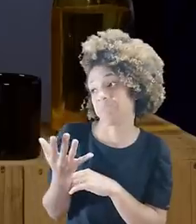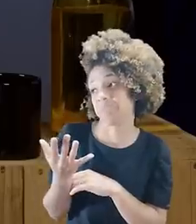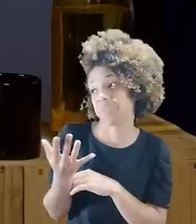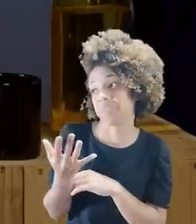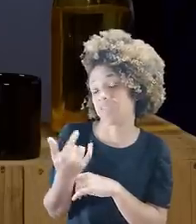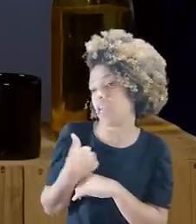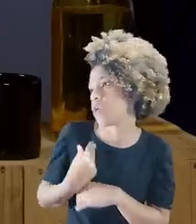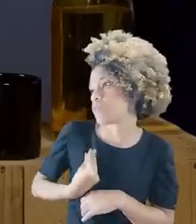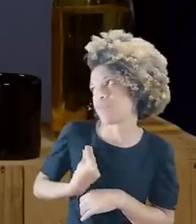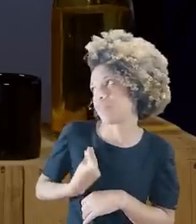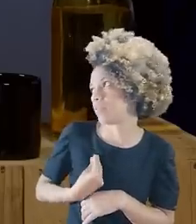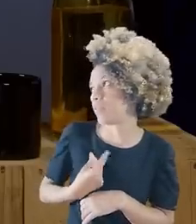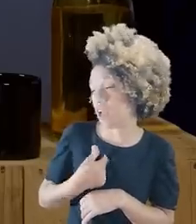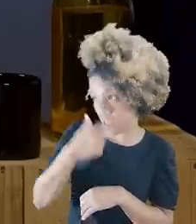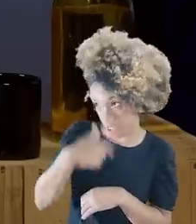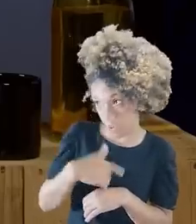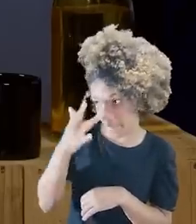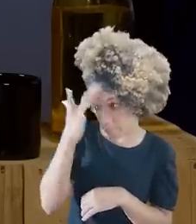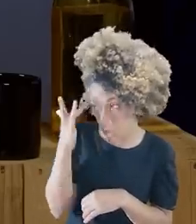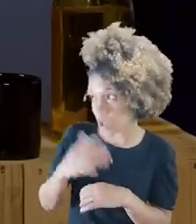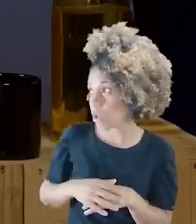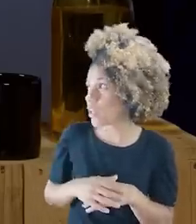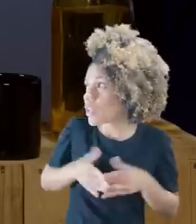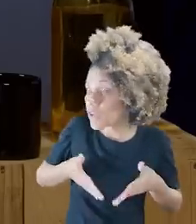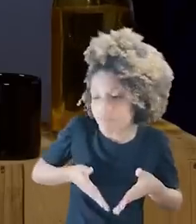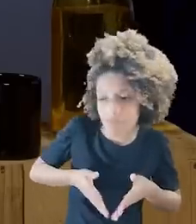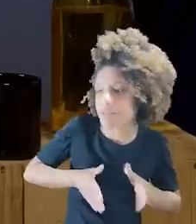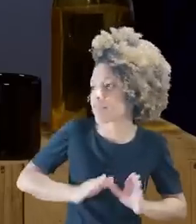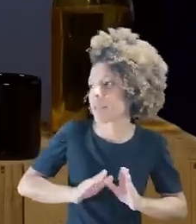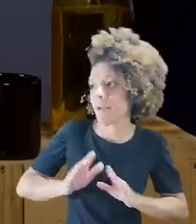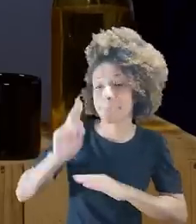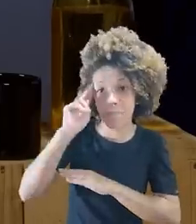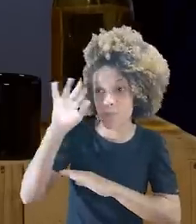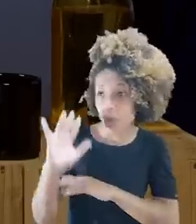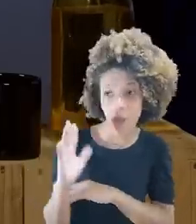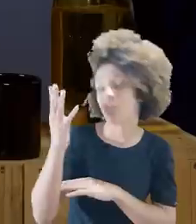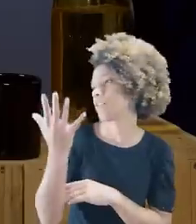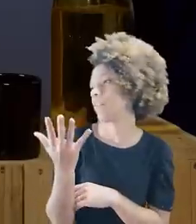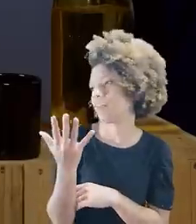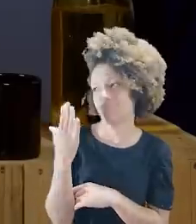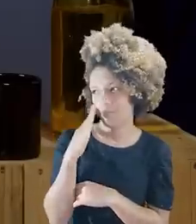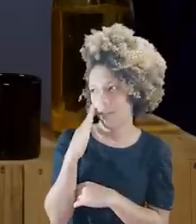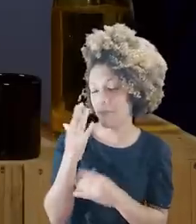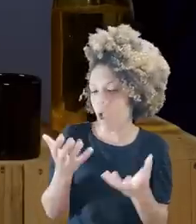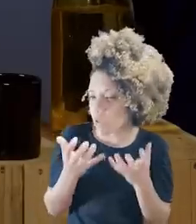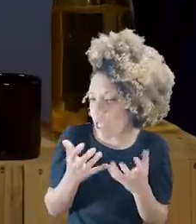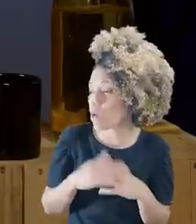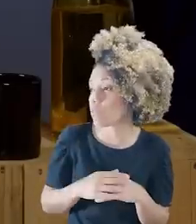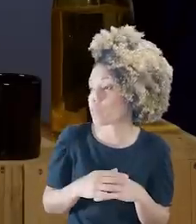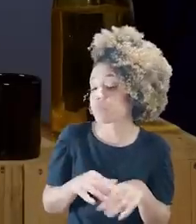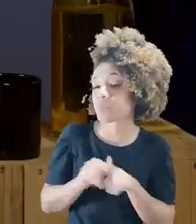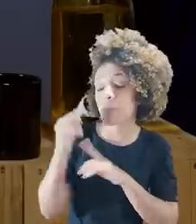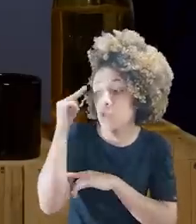eu não vivo eu sou uma pessoa pessoa que eu nasci para realizar sonhos sabe eu quero e são